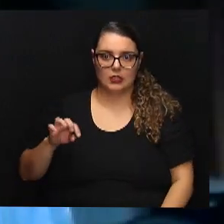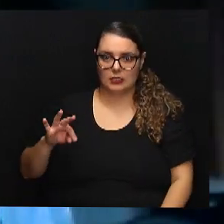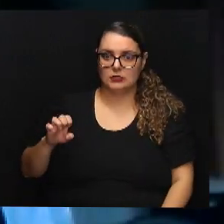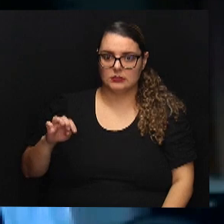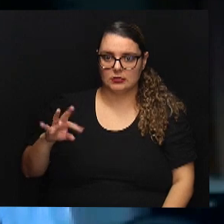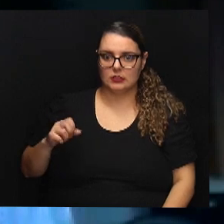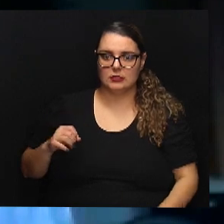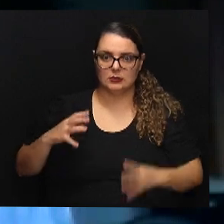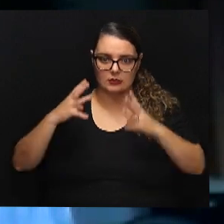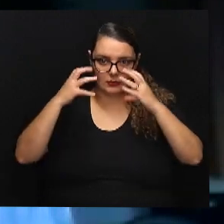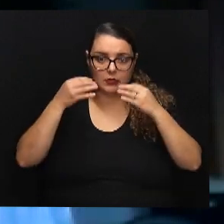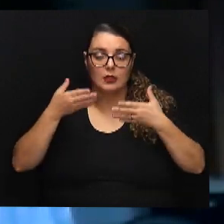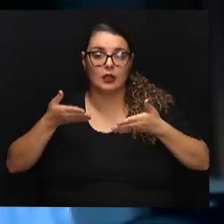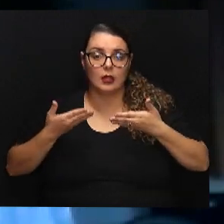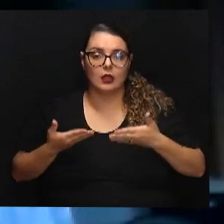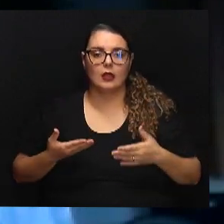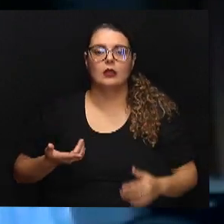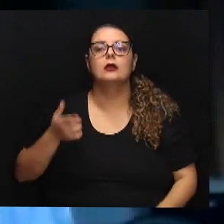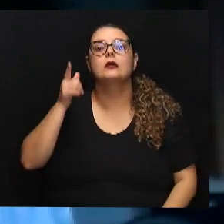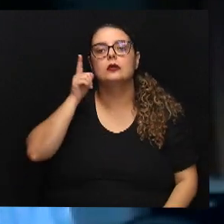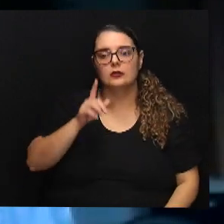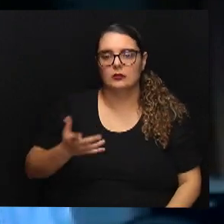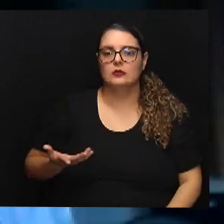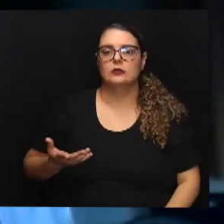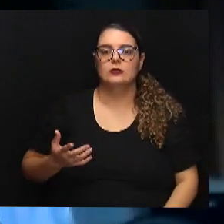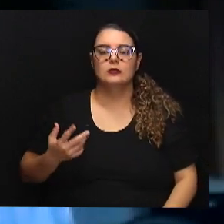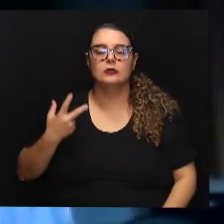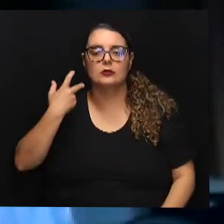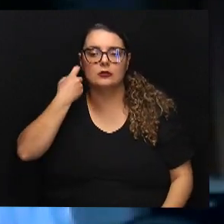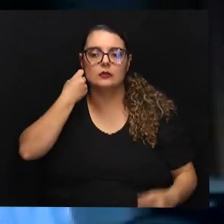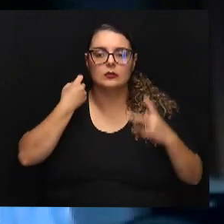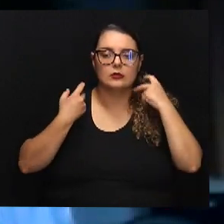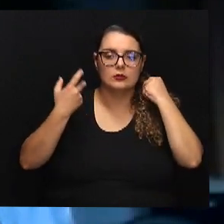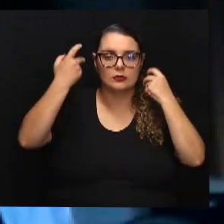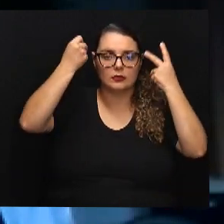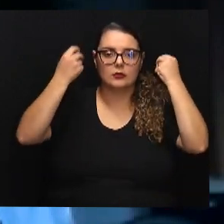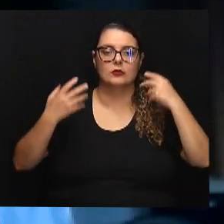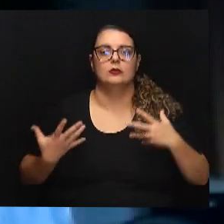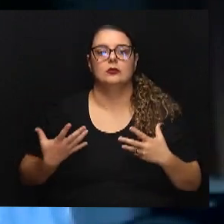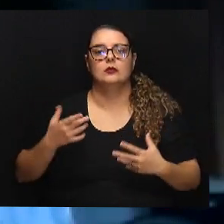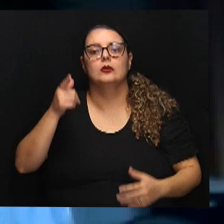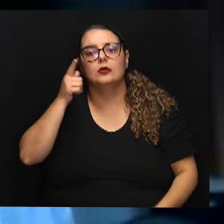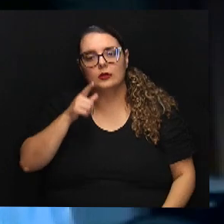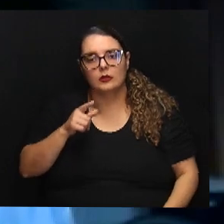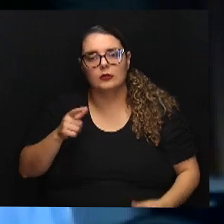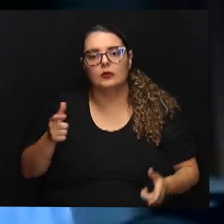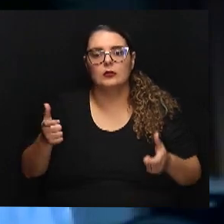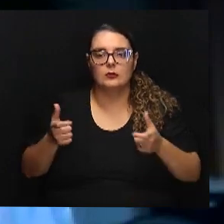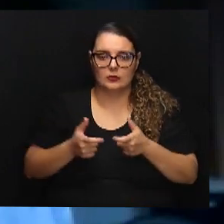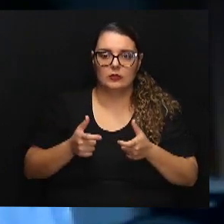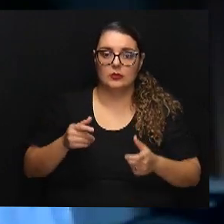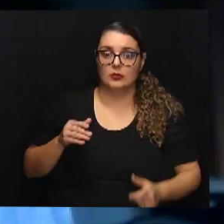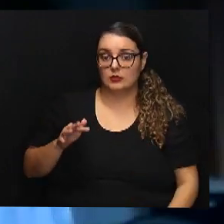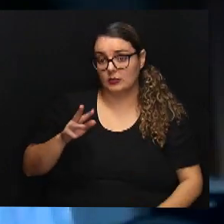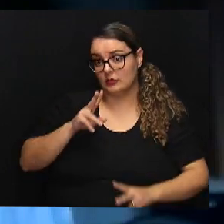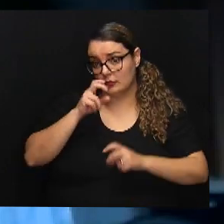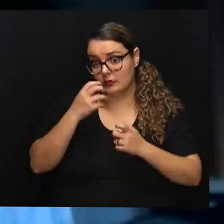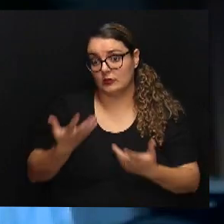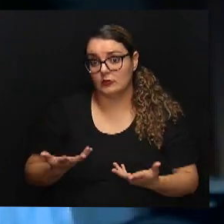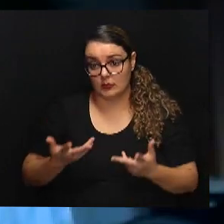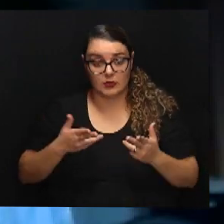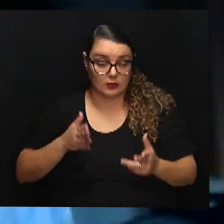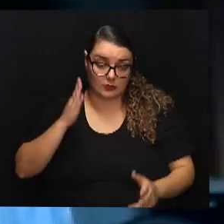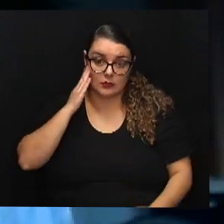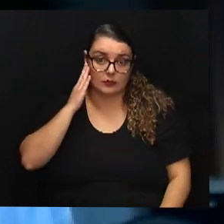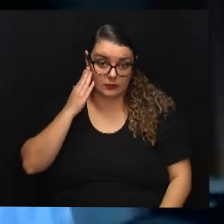Ele realmente tira aquela ativação muscular. Então ele consegue, a gente aplicando em alguns pontos do músculo, ele consegue reduzir